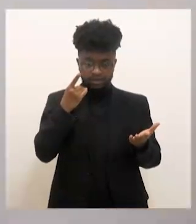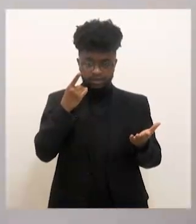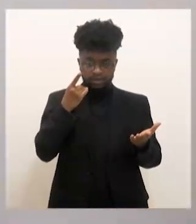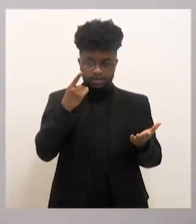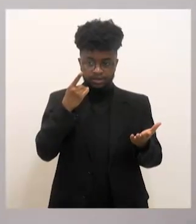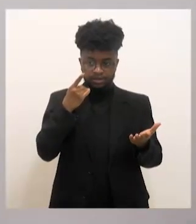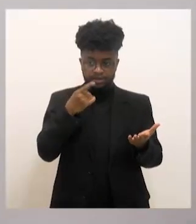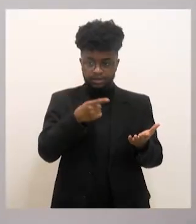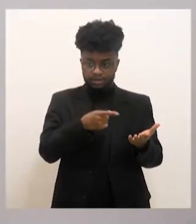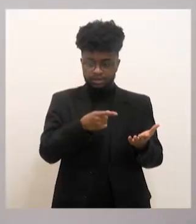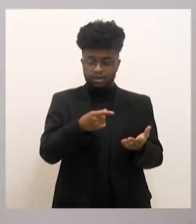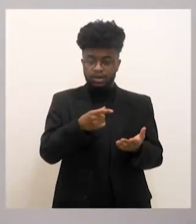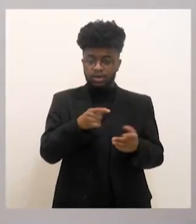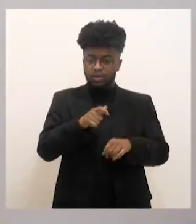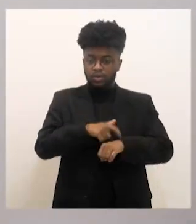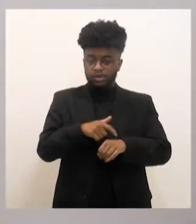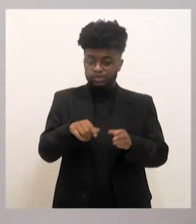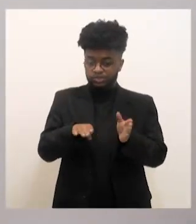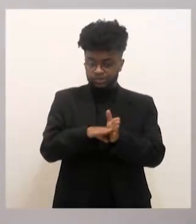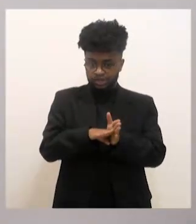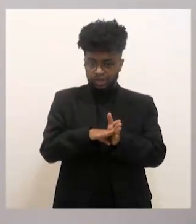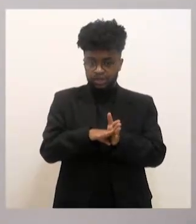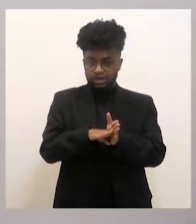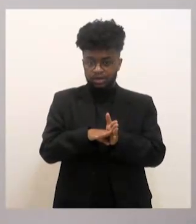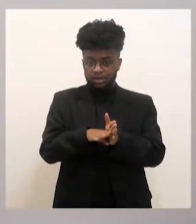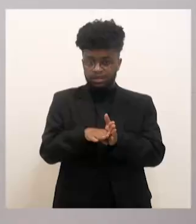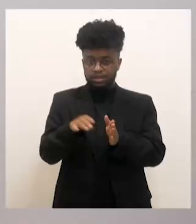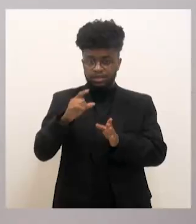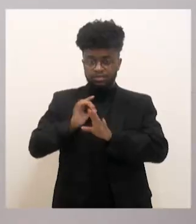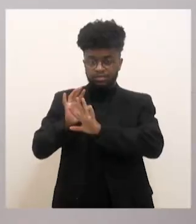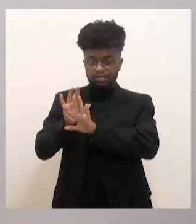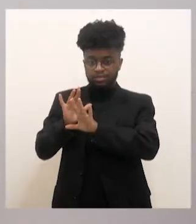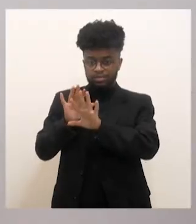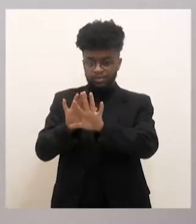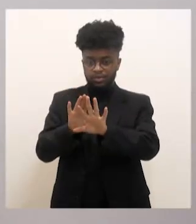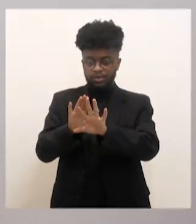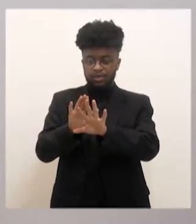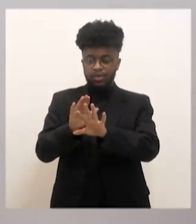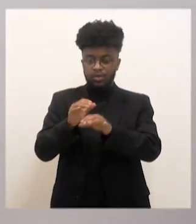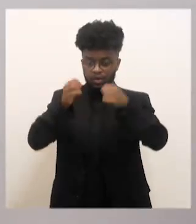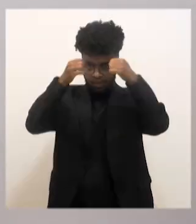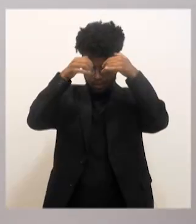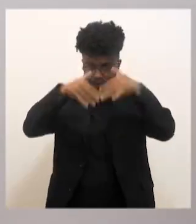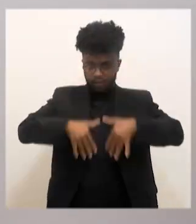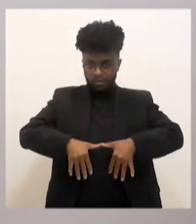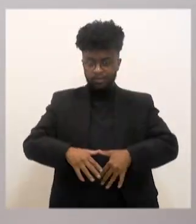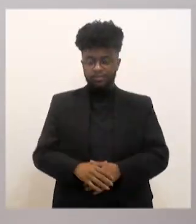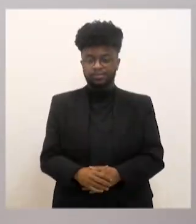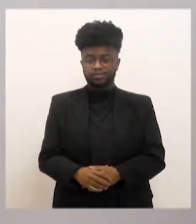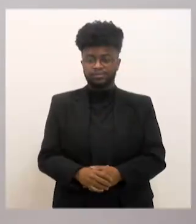deputado Átila Nunes, quando chega, vem acompanhado do seu Omulu. Então,